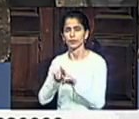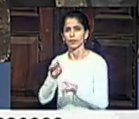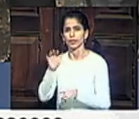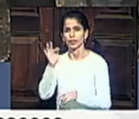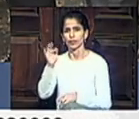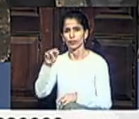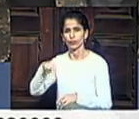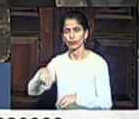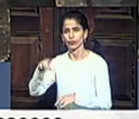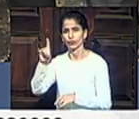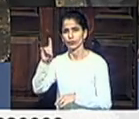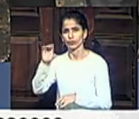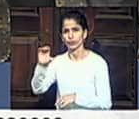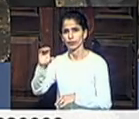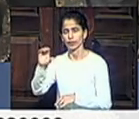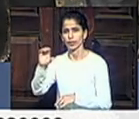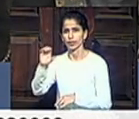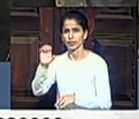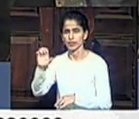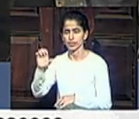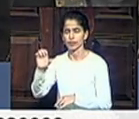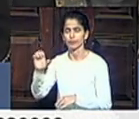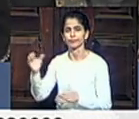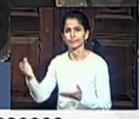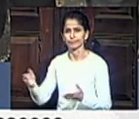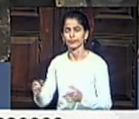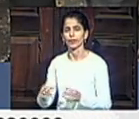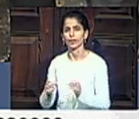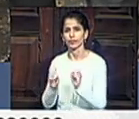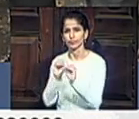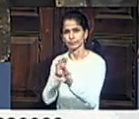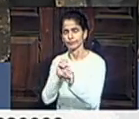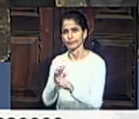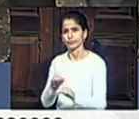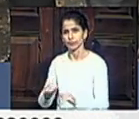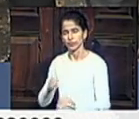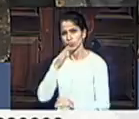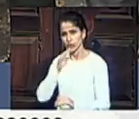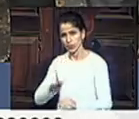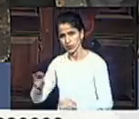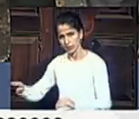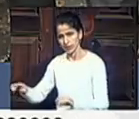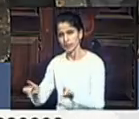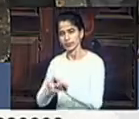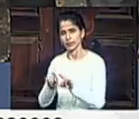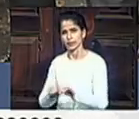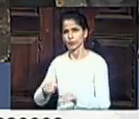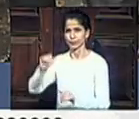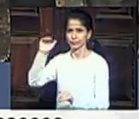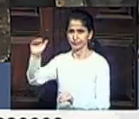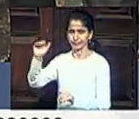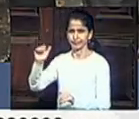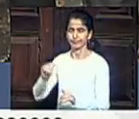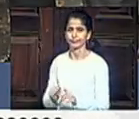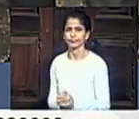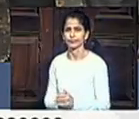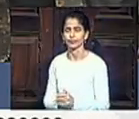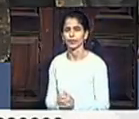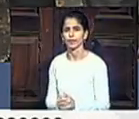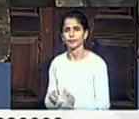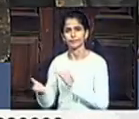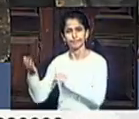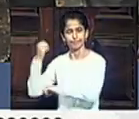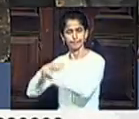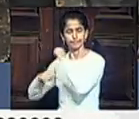que era o Fundo do Ensino Fundamental e hoje da Educação Básica. Naquela época, encontrava-se